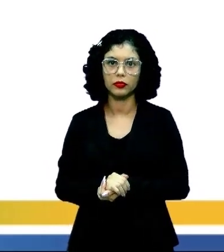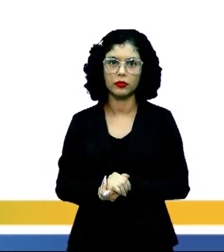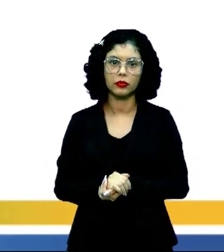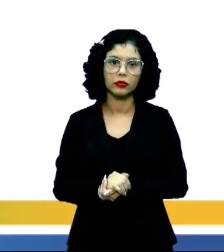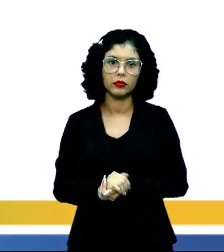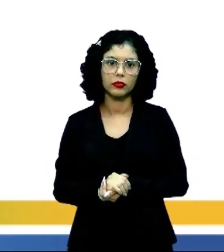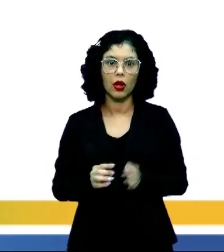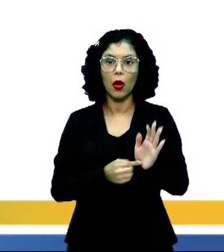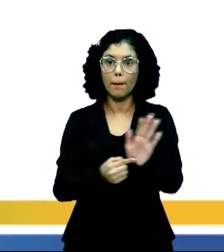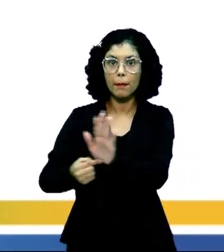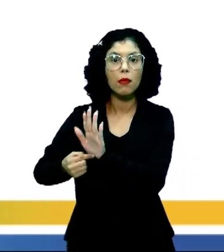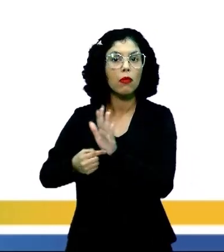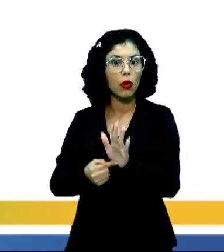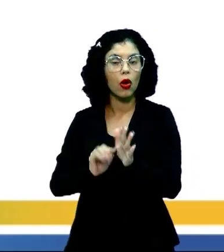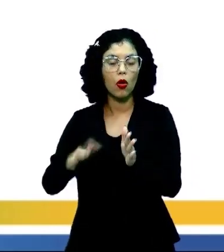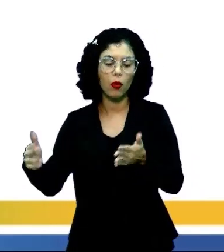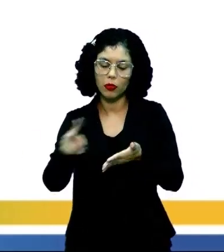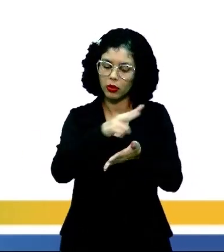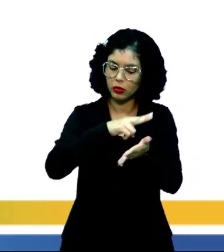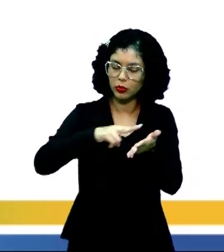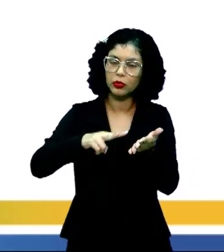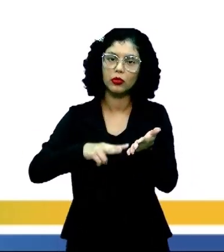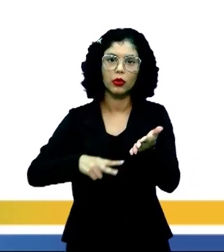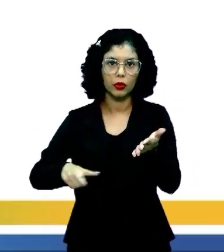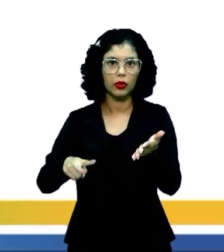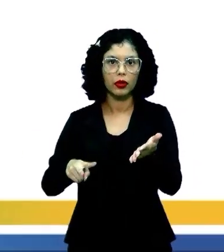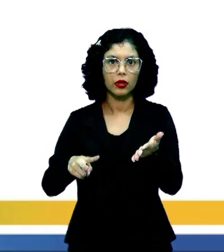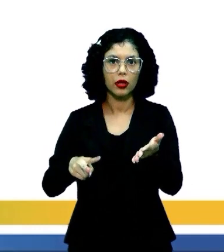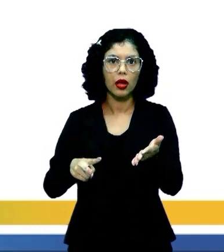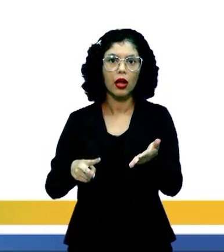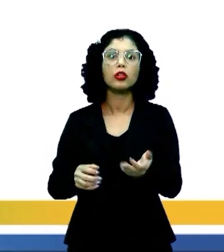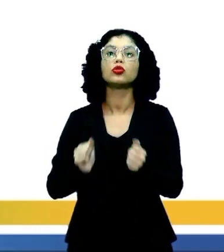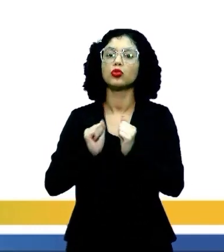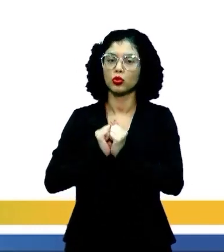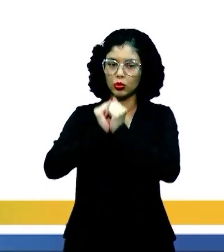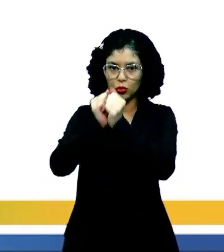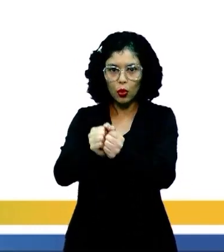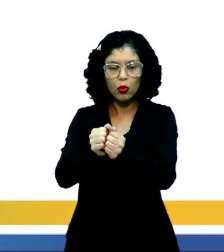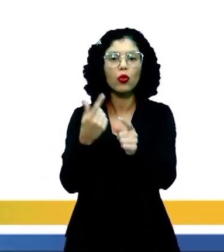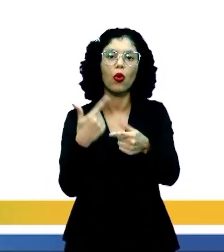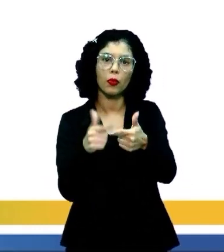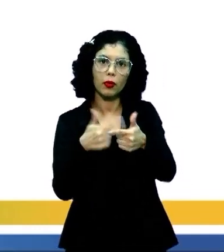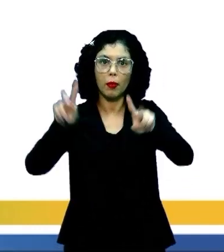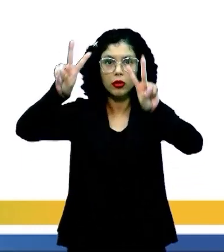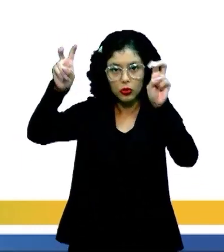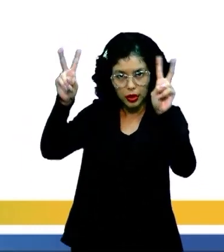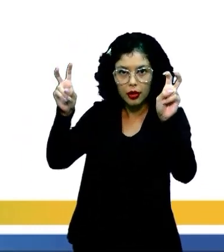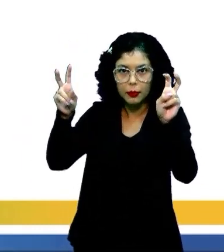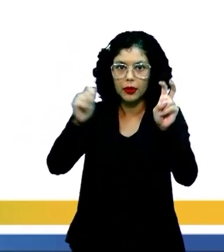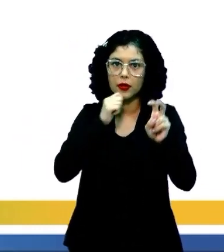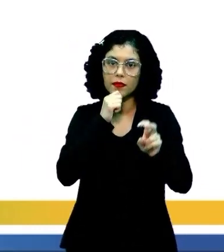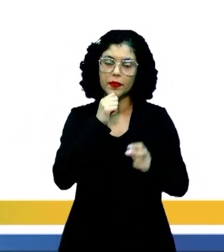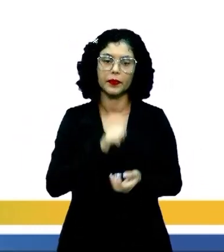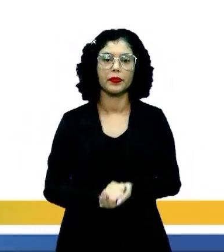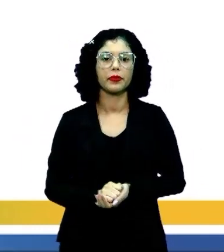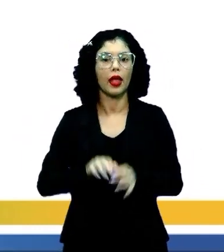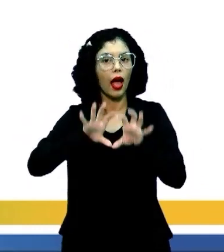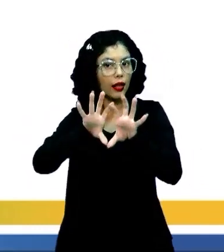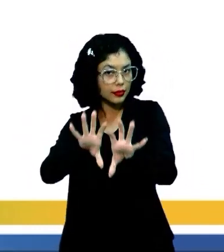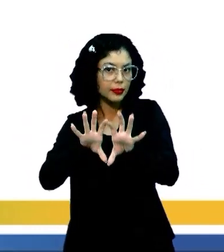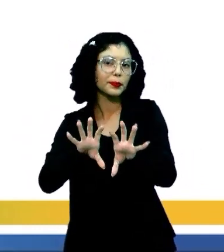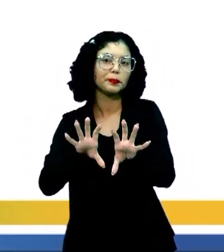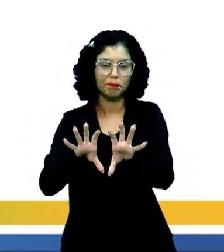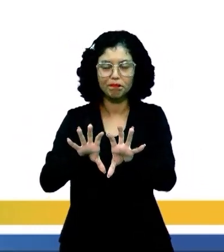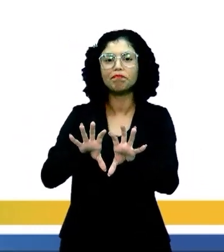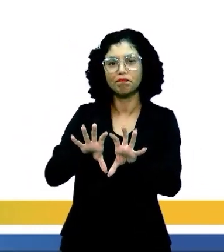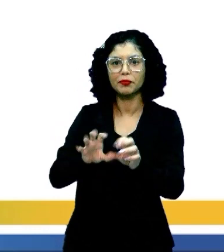item mostra que você, enquanto leitor, é participante do problema abordado. Logo, a sua